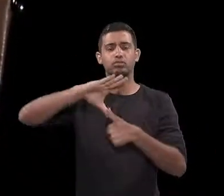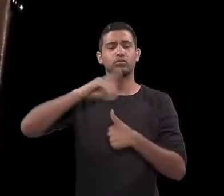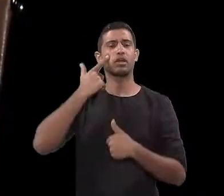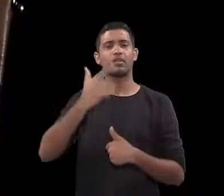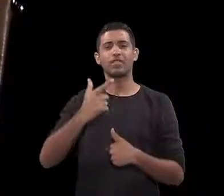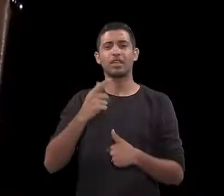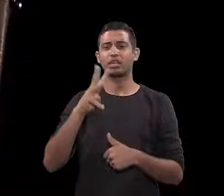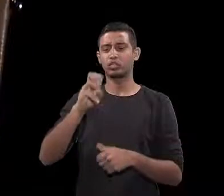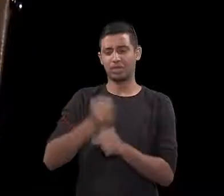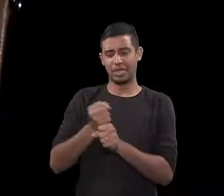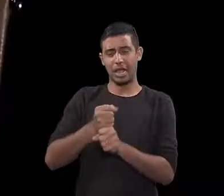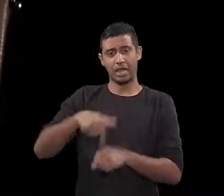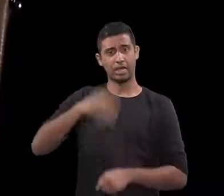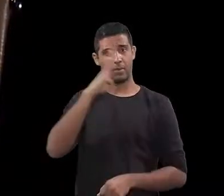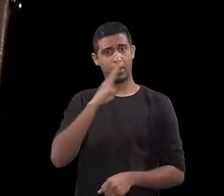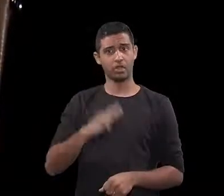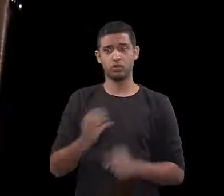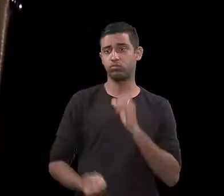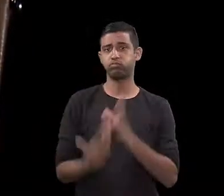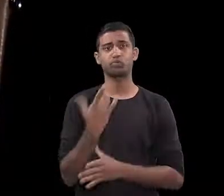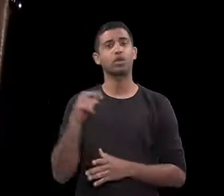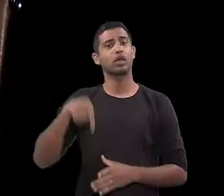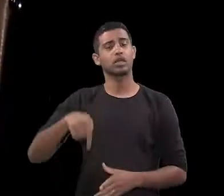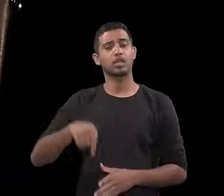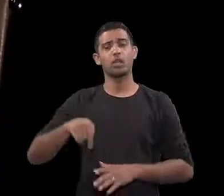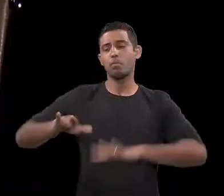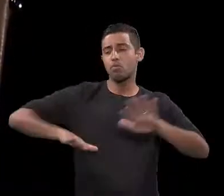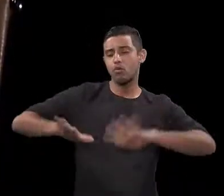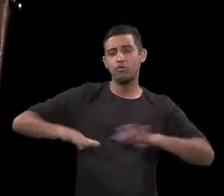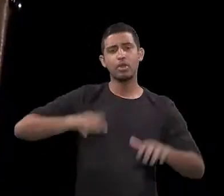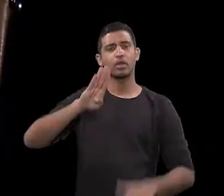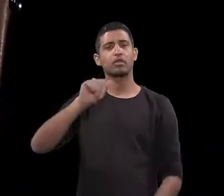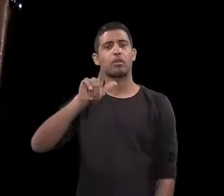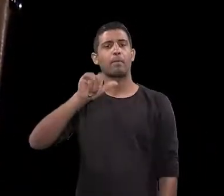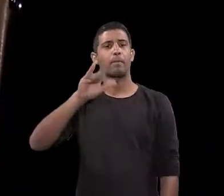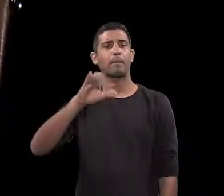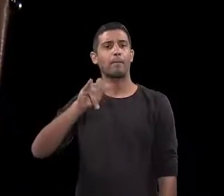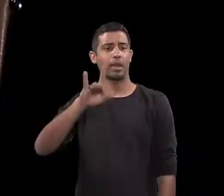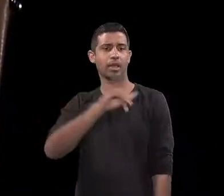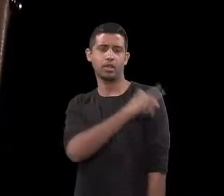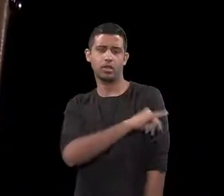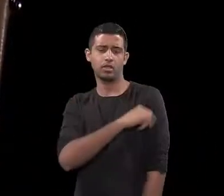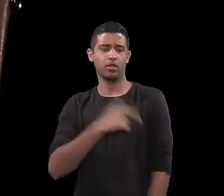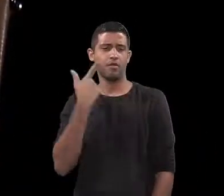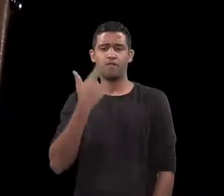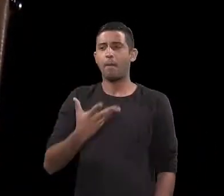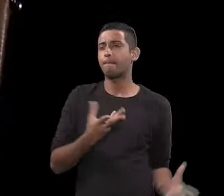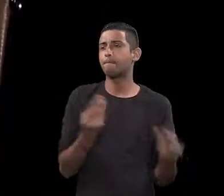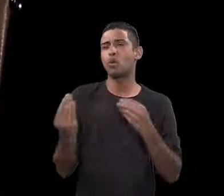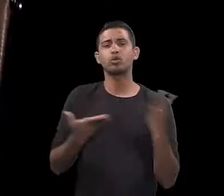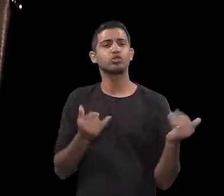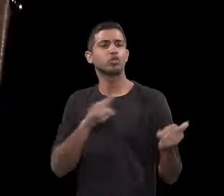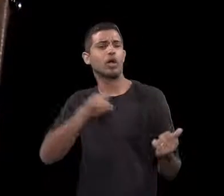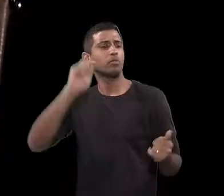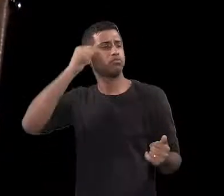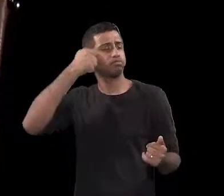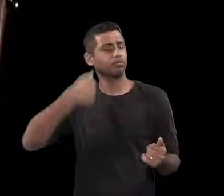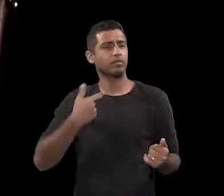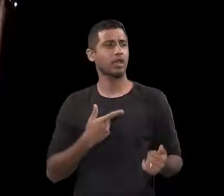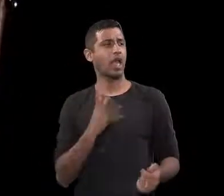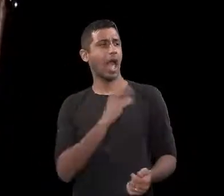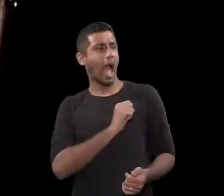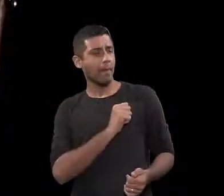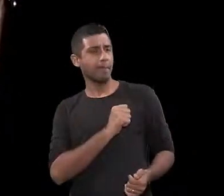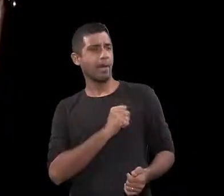há quase 50 anos nascia o movimento Black Rio, que inspirou e conscientizou milhares de jovens negros amantes da